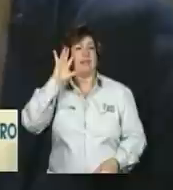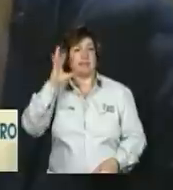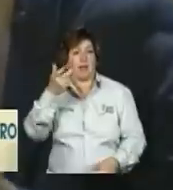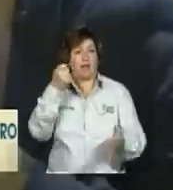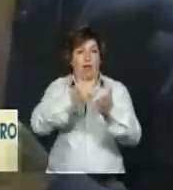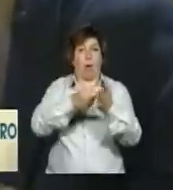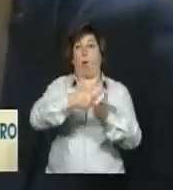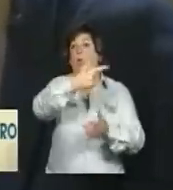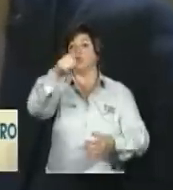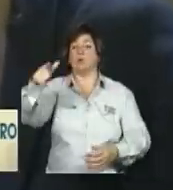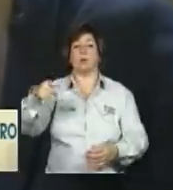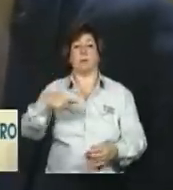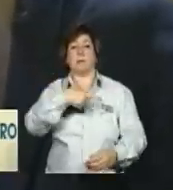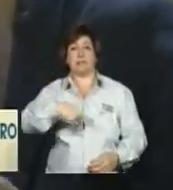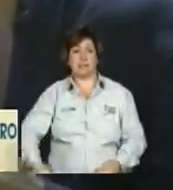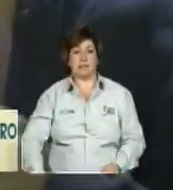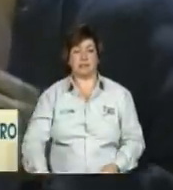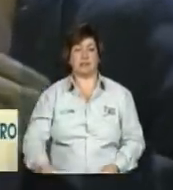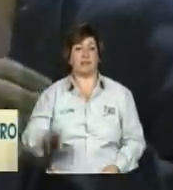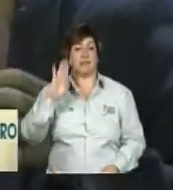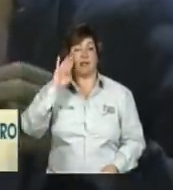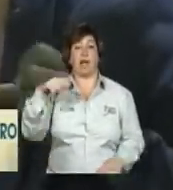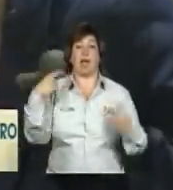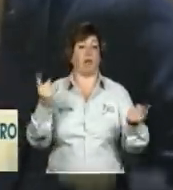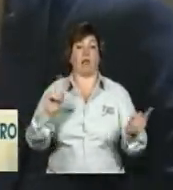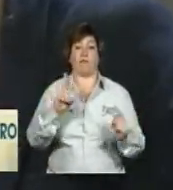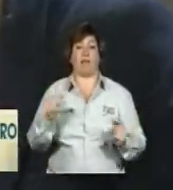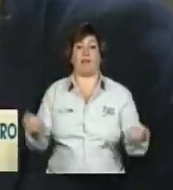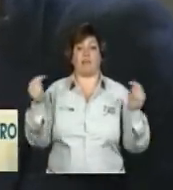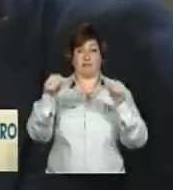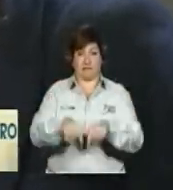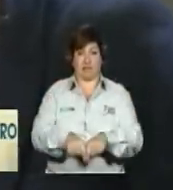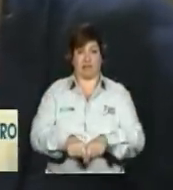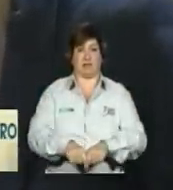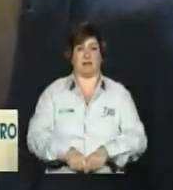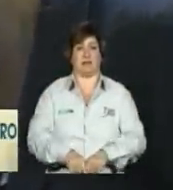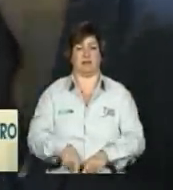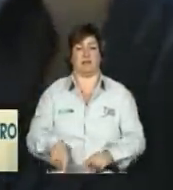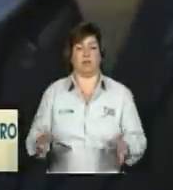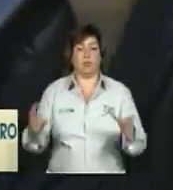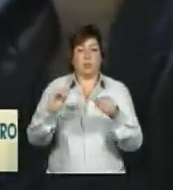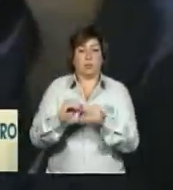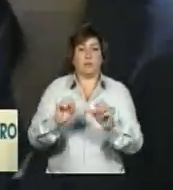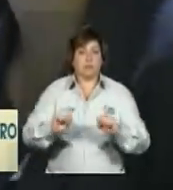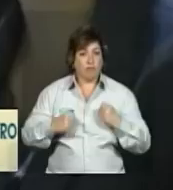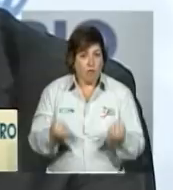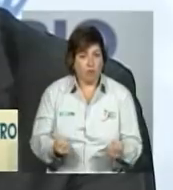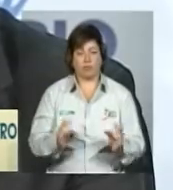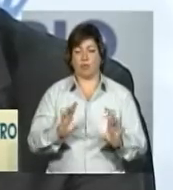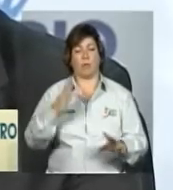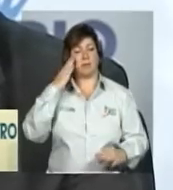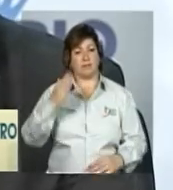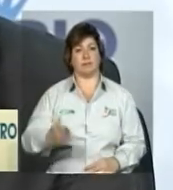outros presidentes, sobretudo os que não vão vir, de se sumar a este esforço? Obrigada.